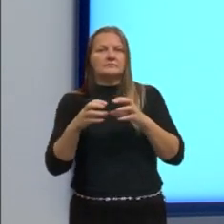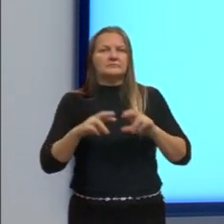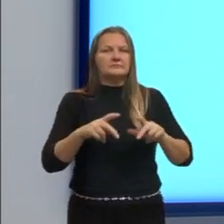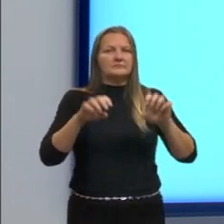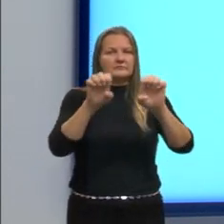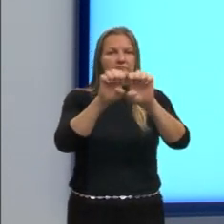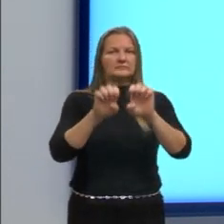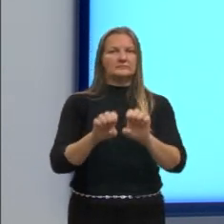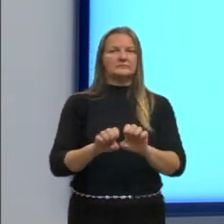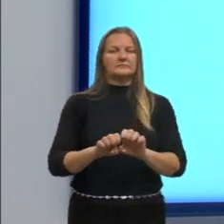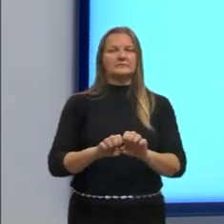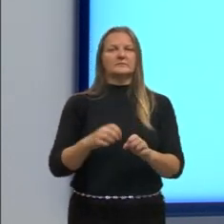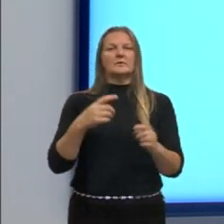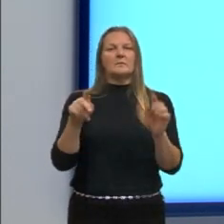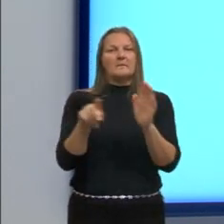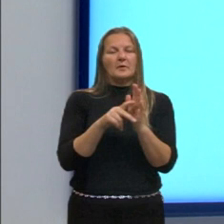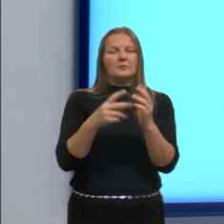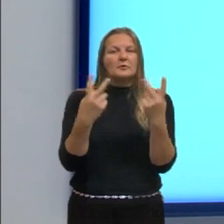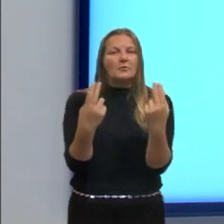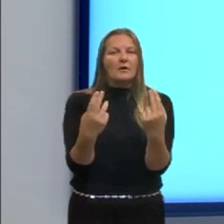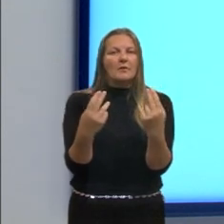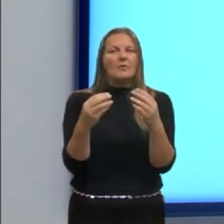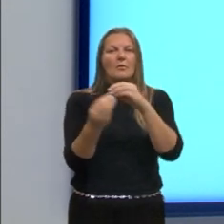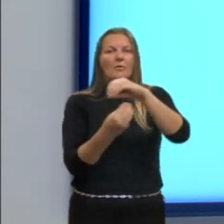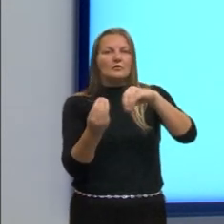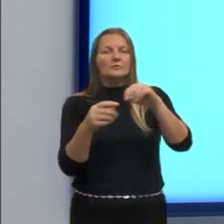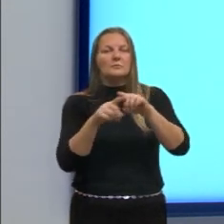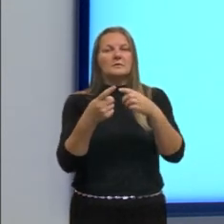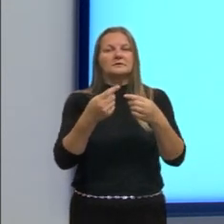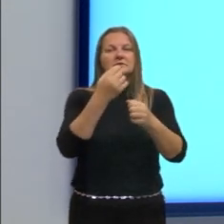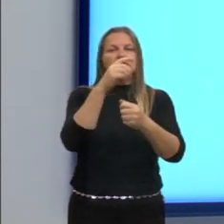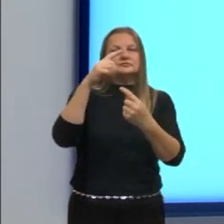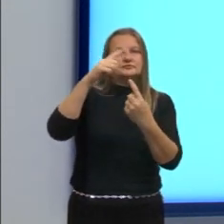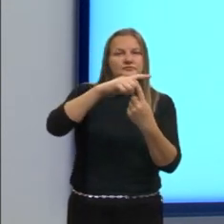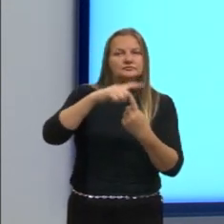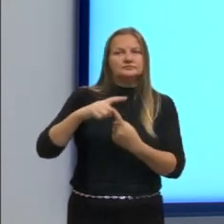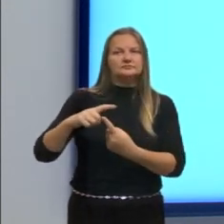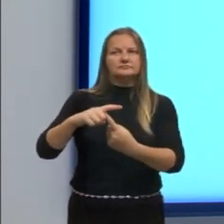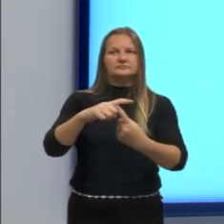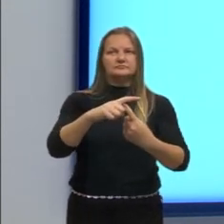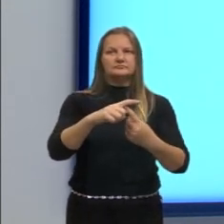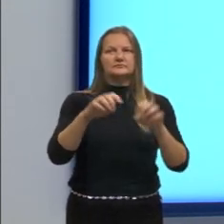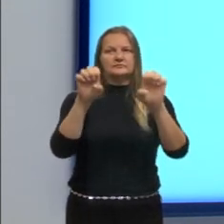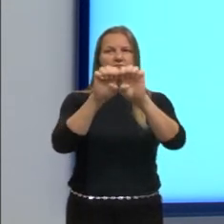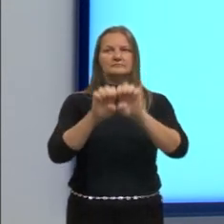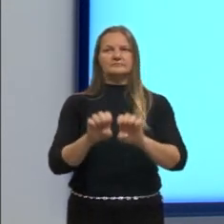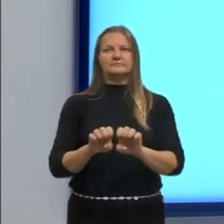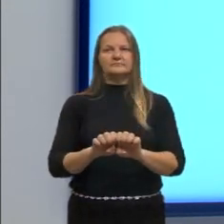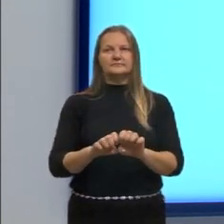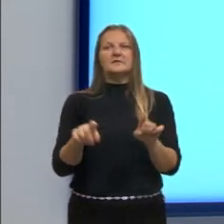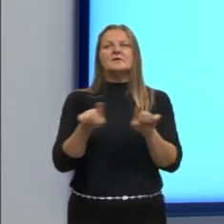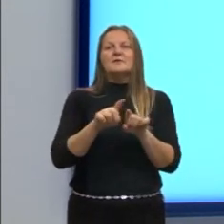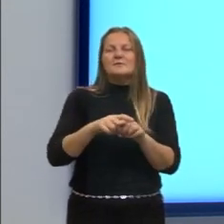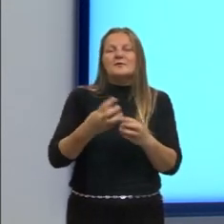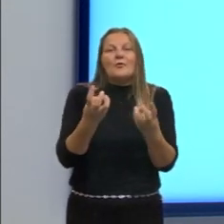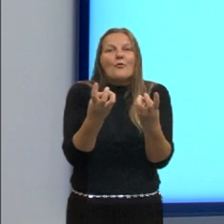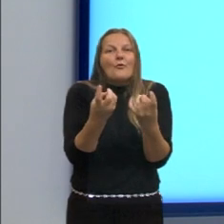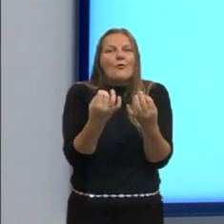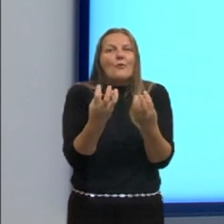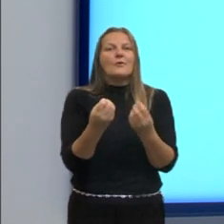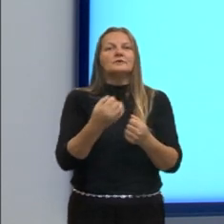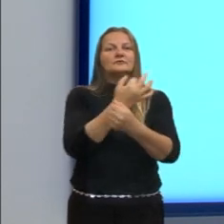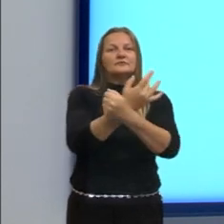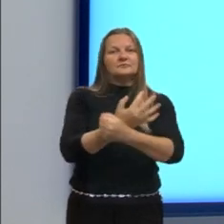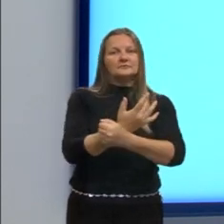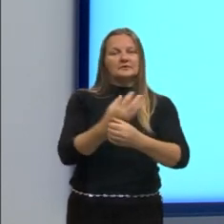os mesmos aminoácidos terem tipos de aminoácidos diferentes na sua estrutura e também a quantidade de